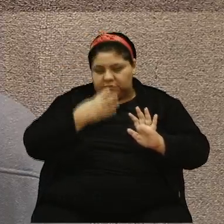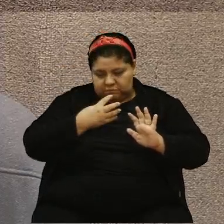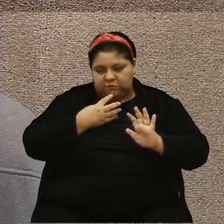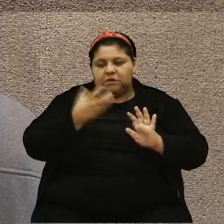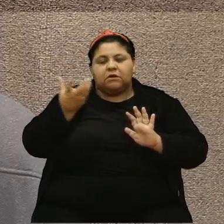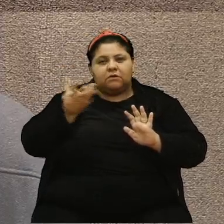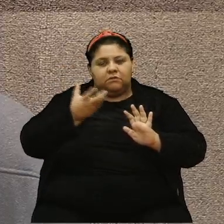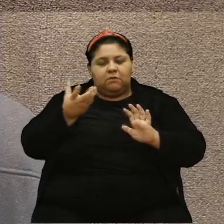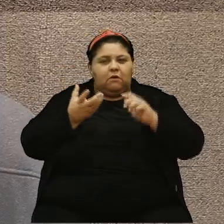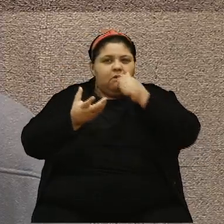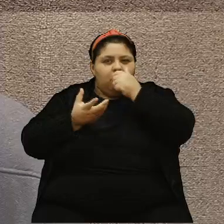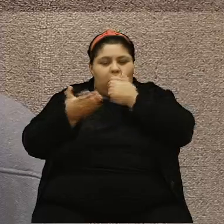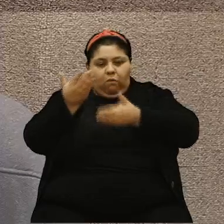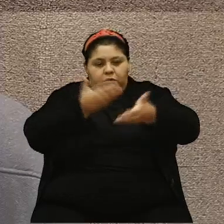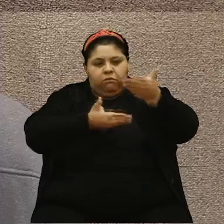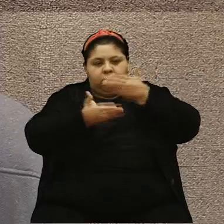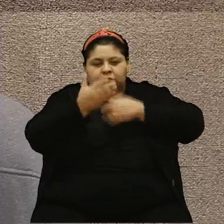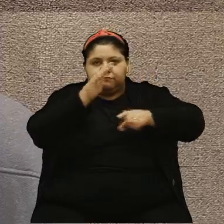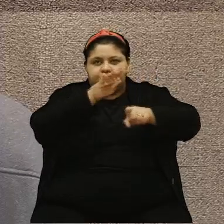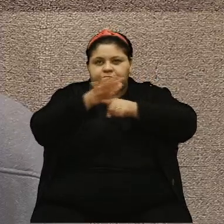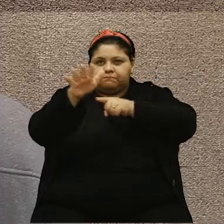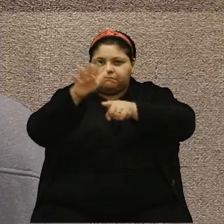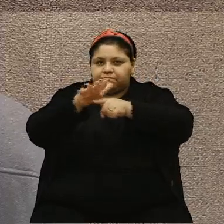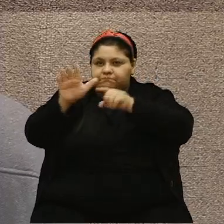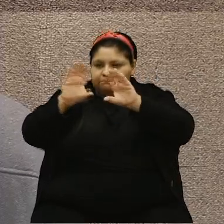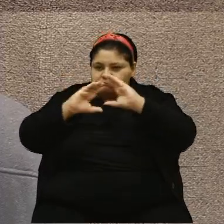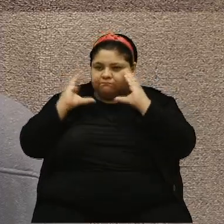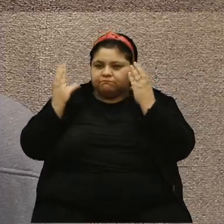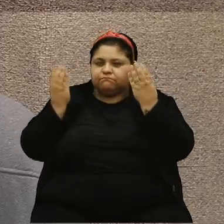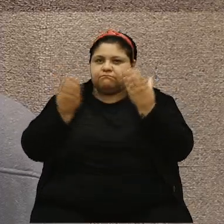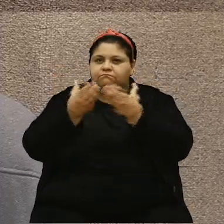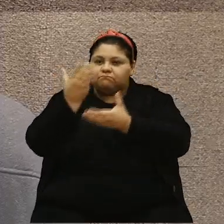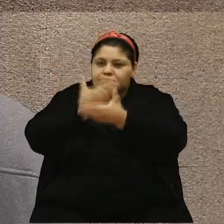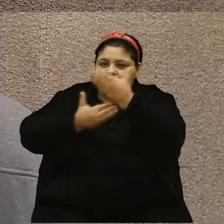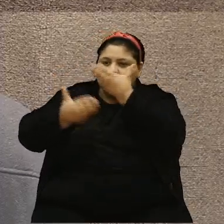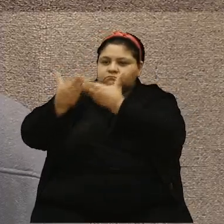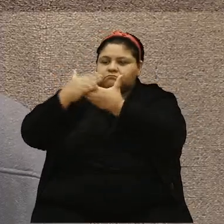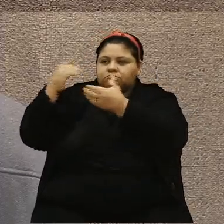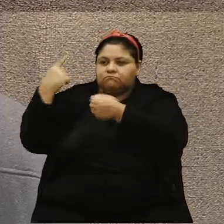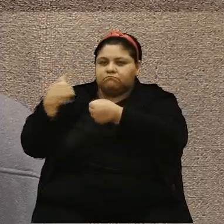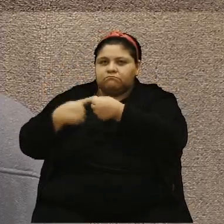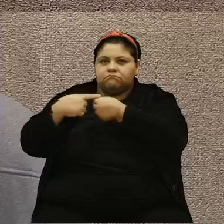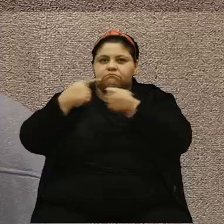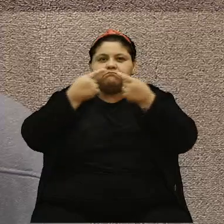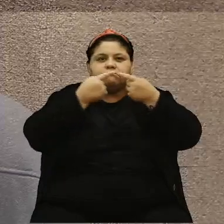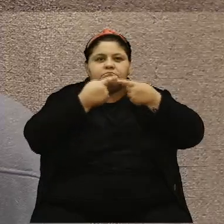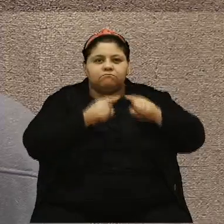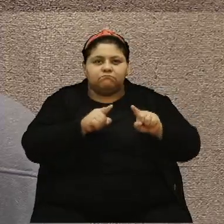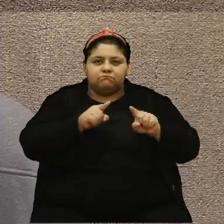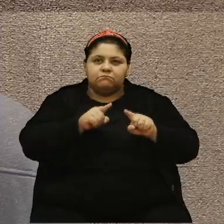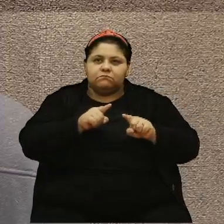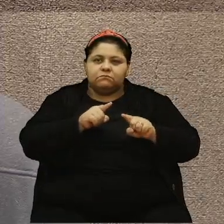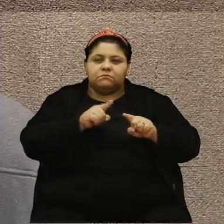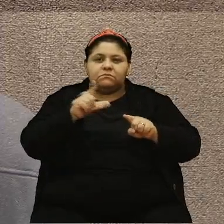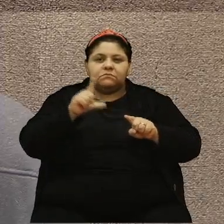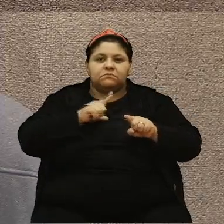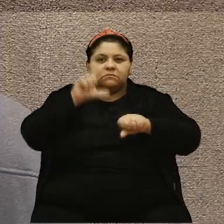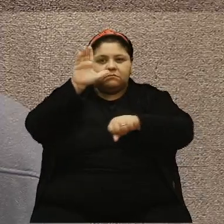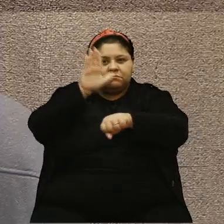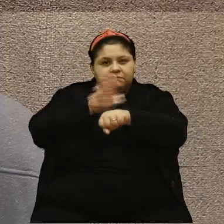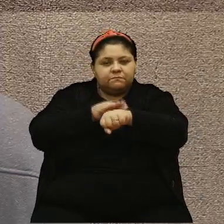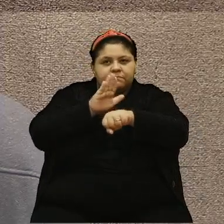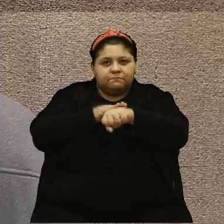busca atender às demandas da sua comunidade, de toda a cidade, mas tem momentos, né,